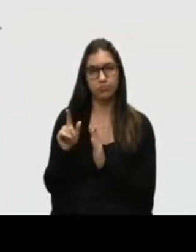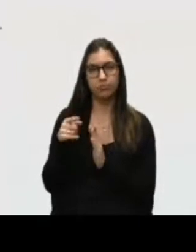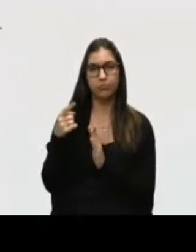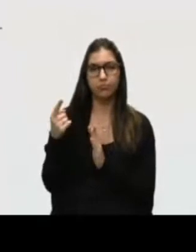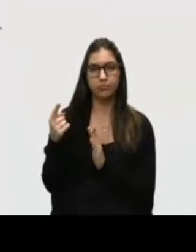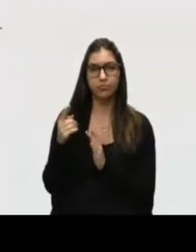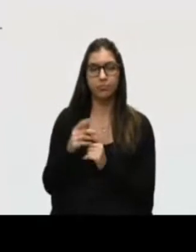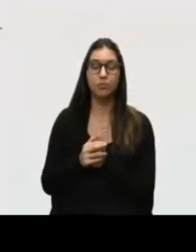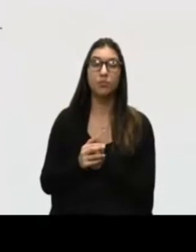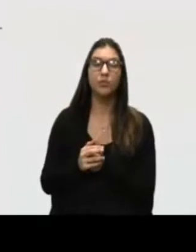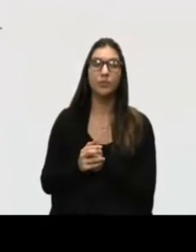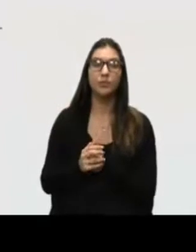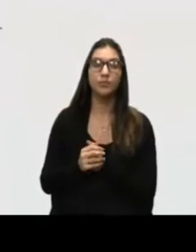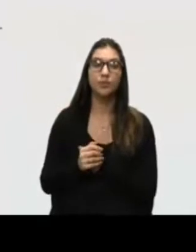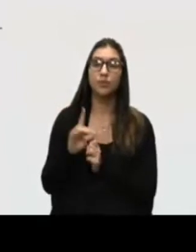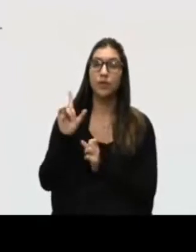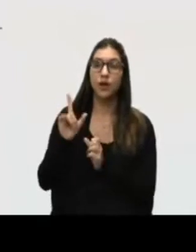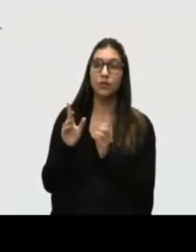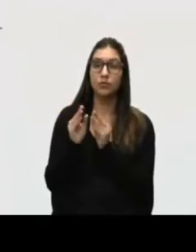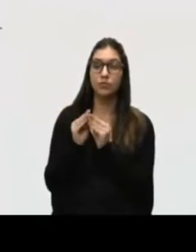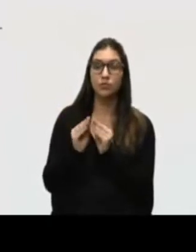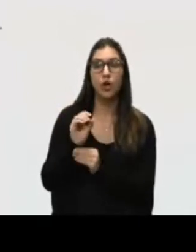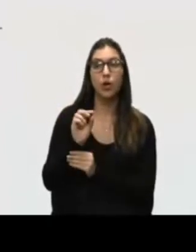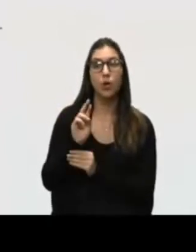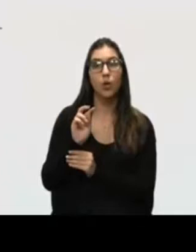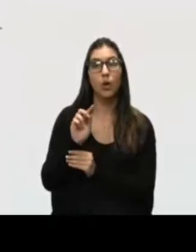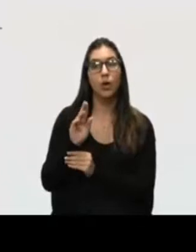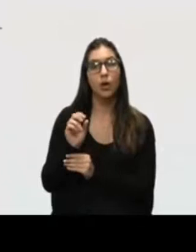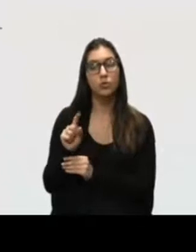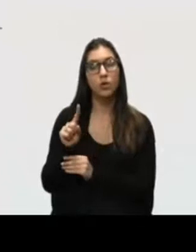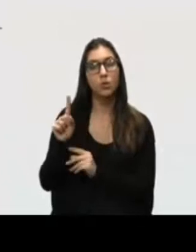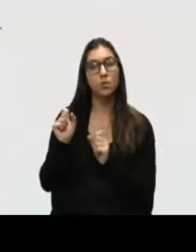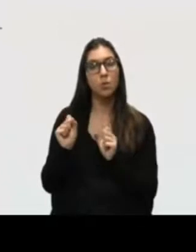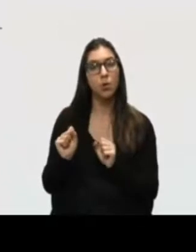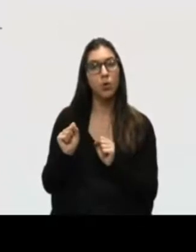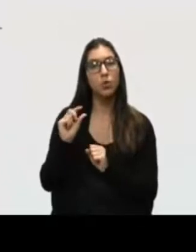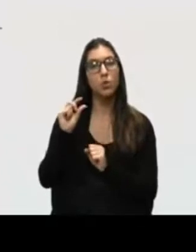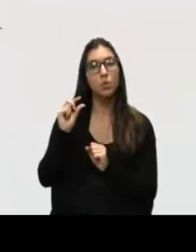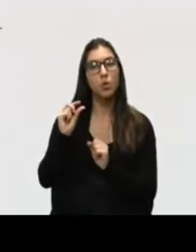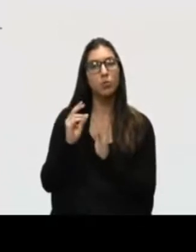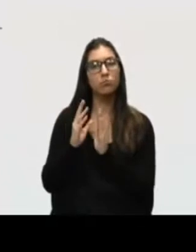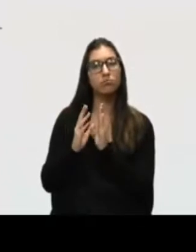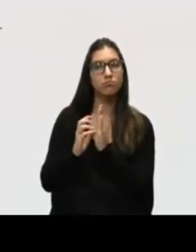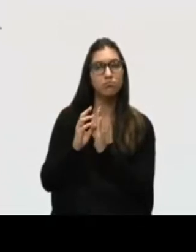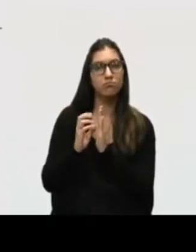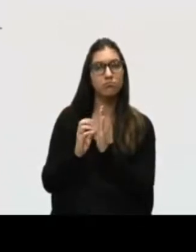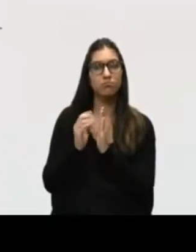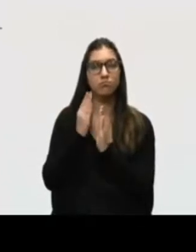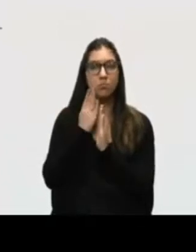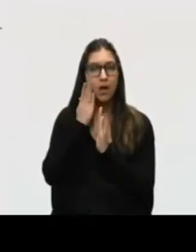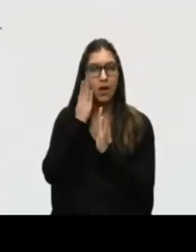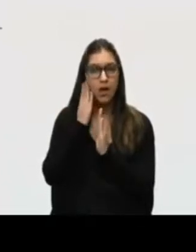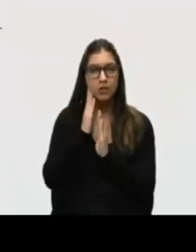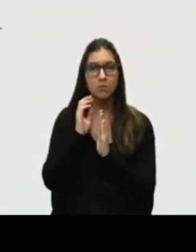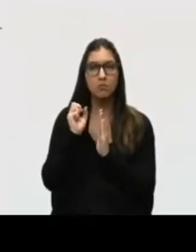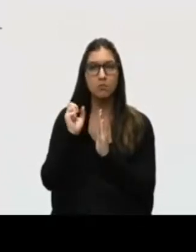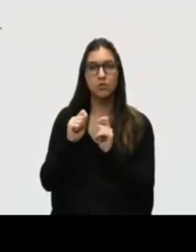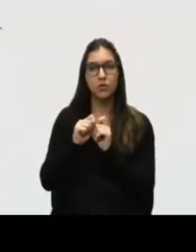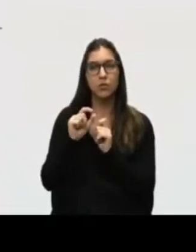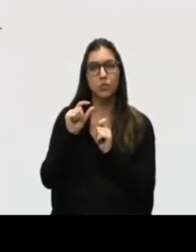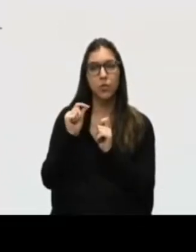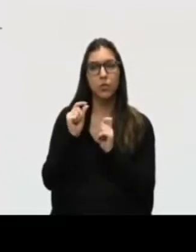a acetanilida, eles são compostos orgânicos e eles podem ser um pouco irritantes para a pele, eles podem provocar um